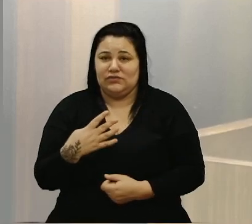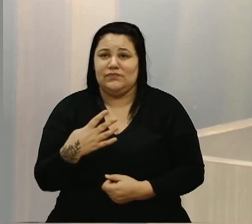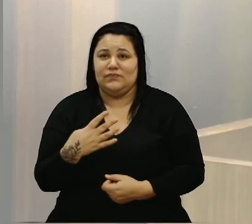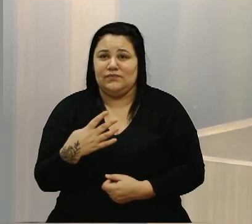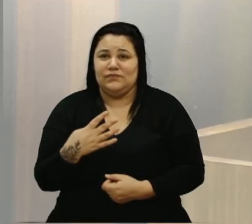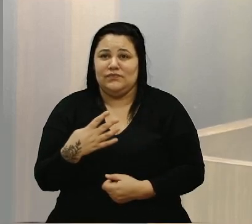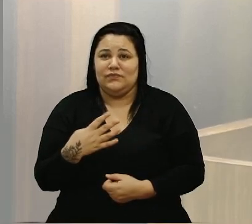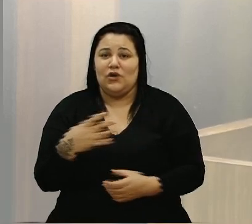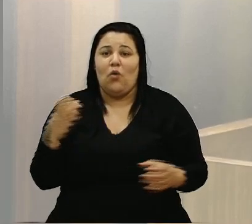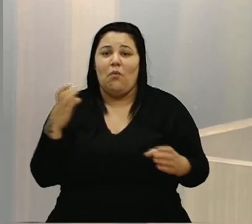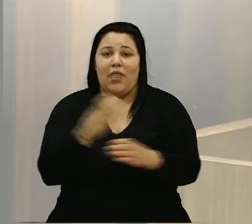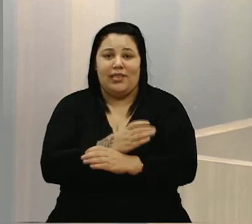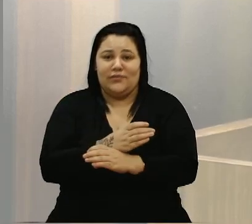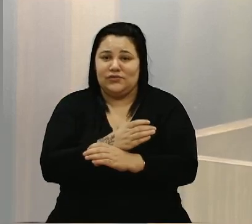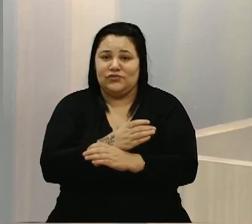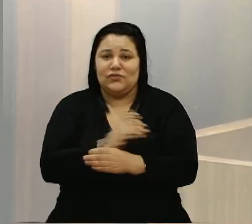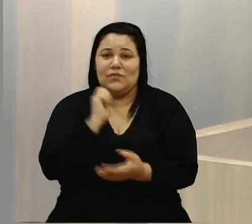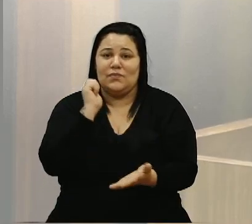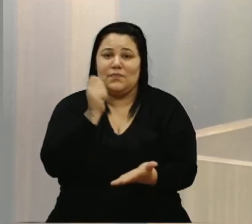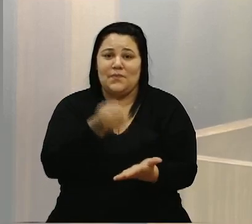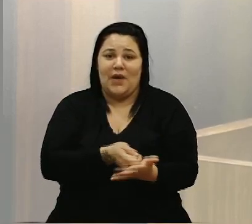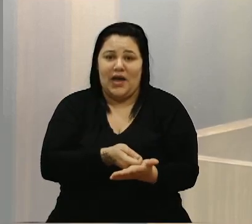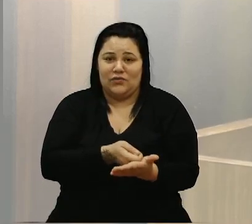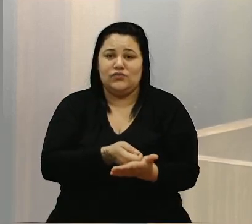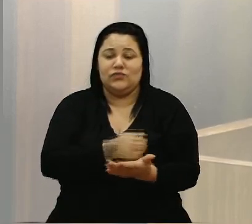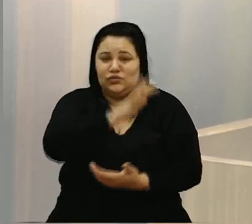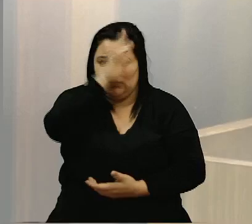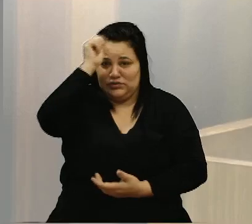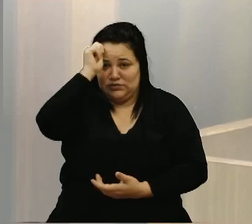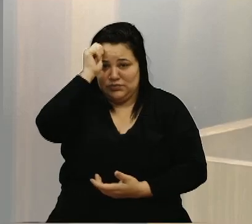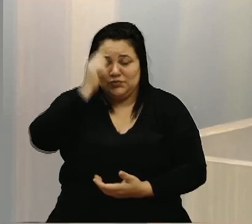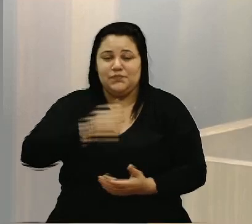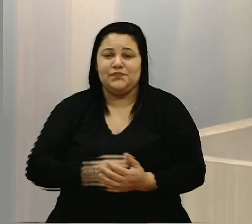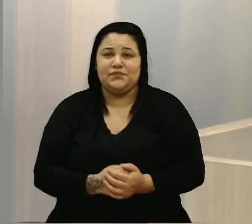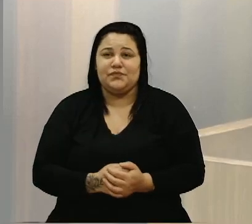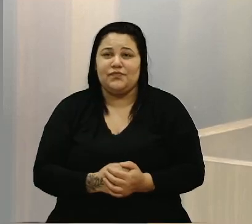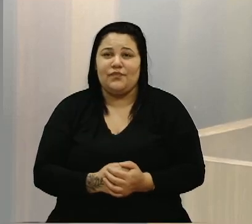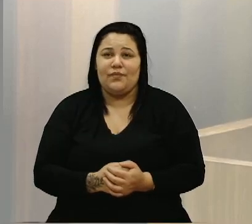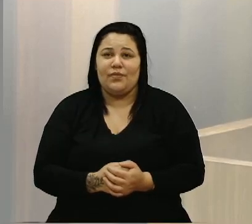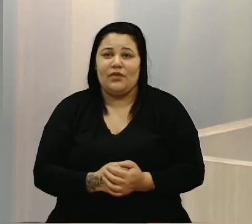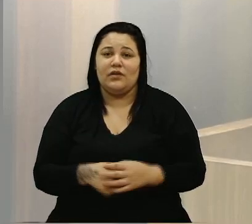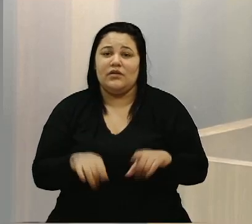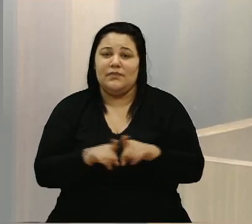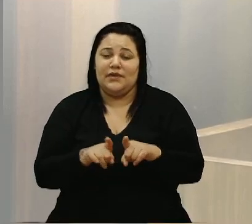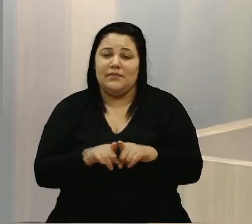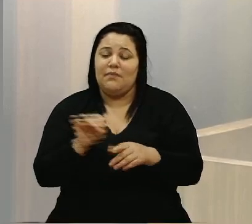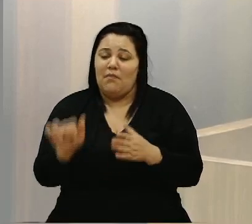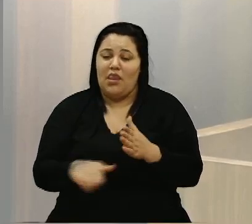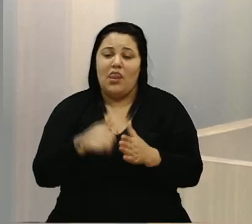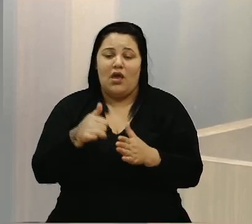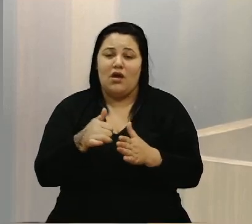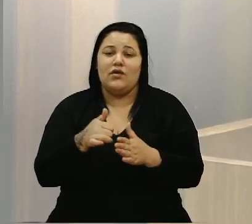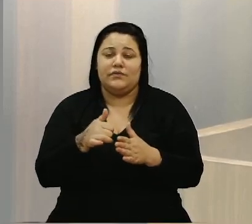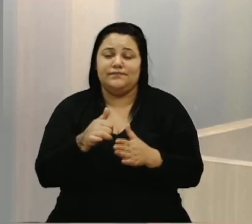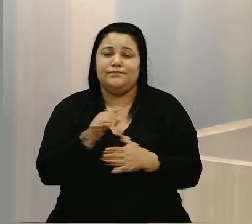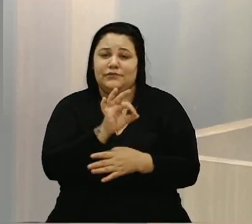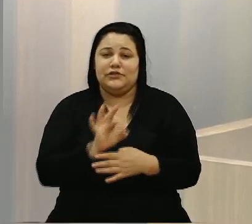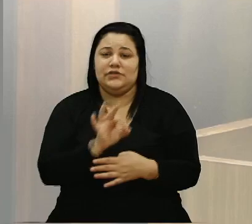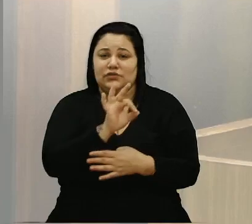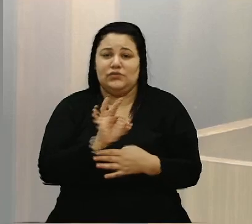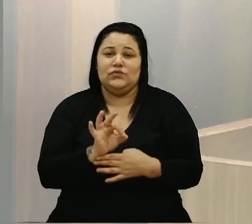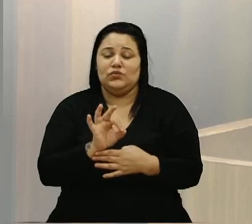integralmente custeados pelos cofres municipais. Isso engrossa ainda mais os nossos percentuais